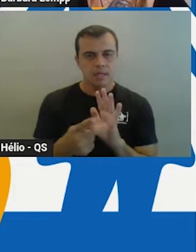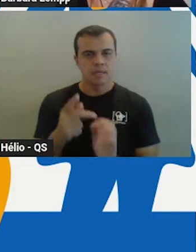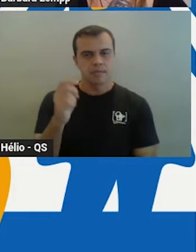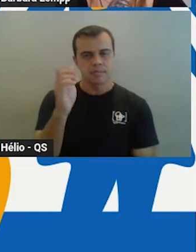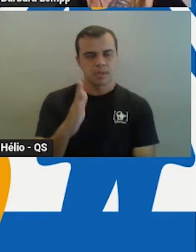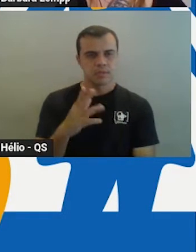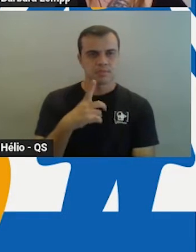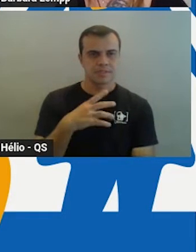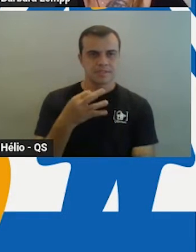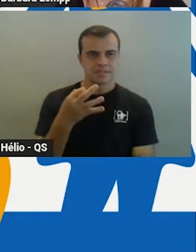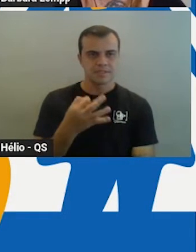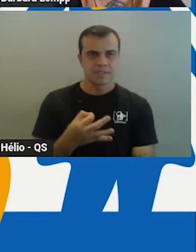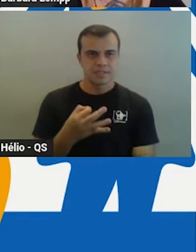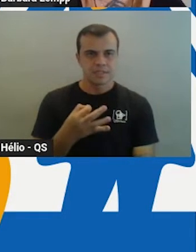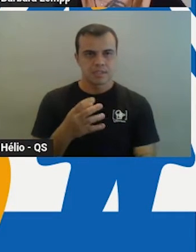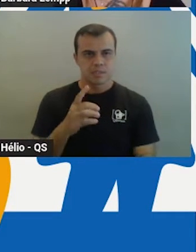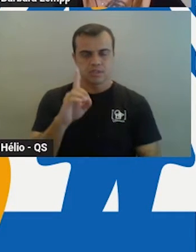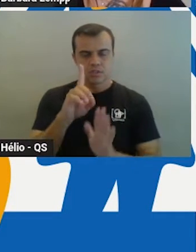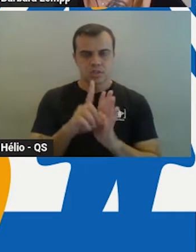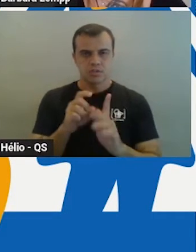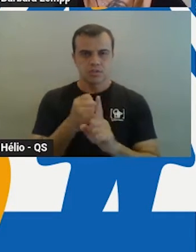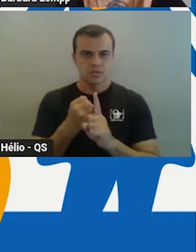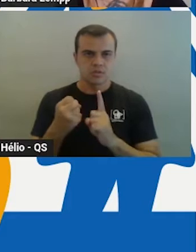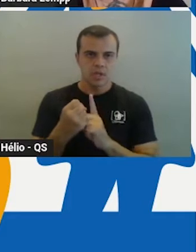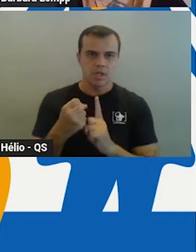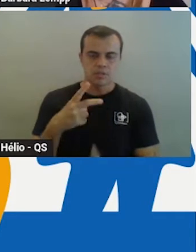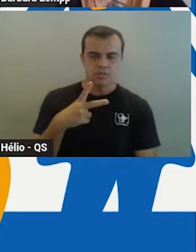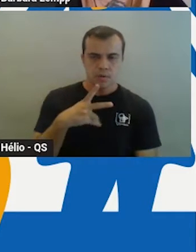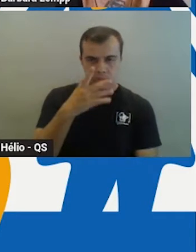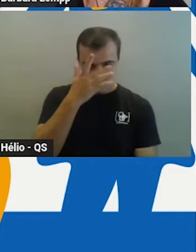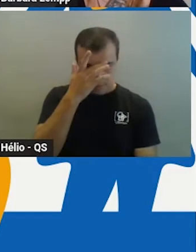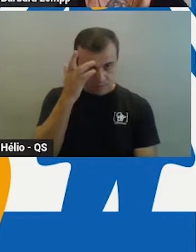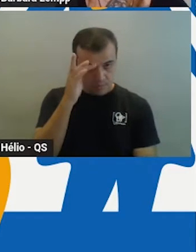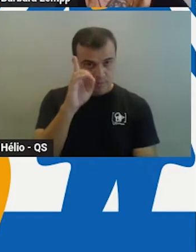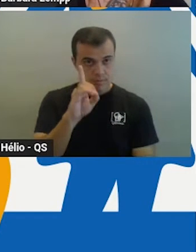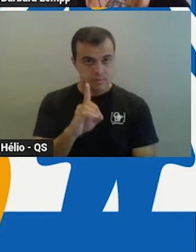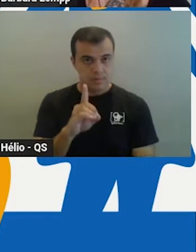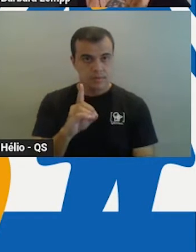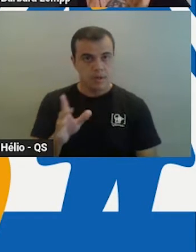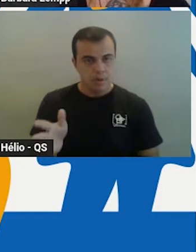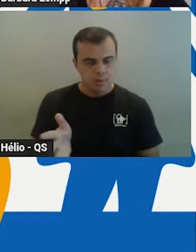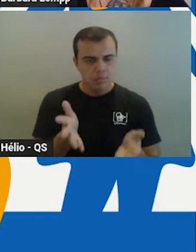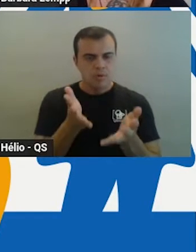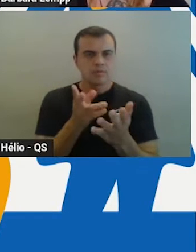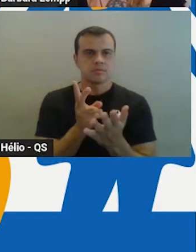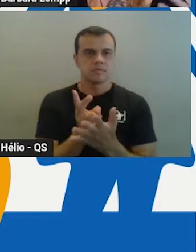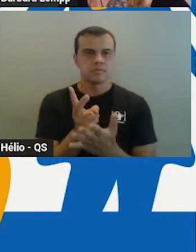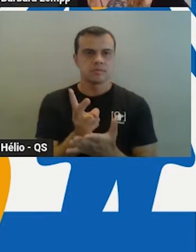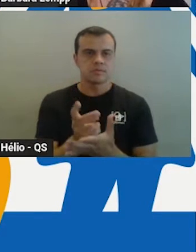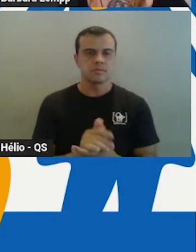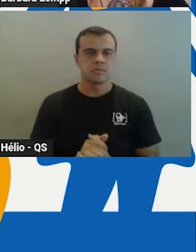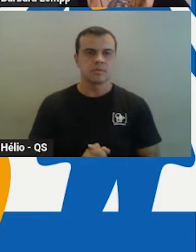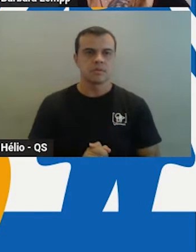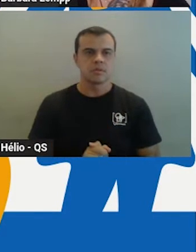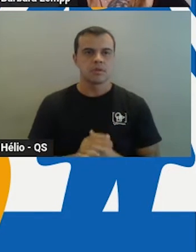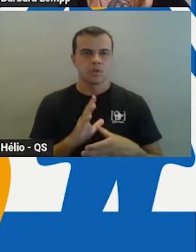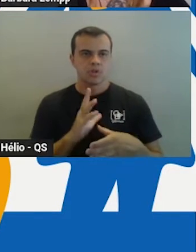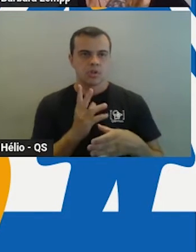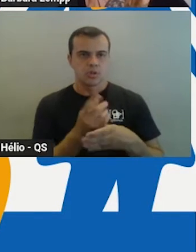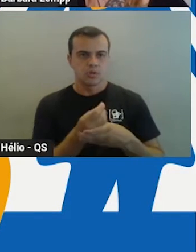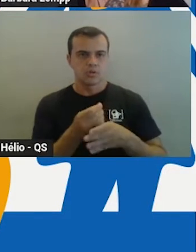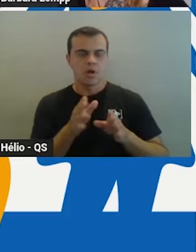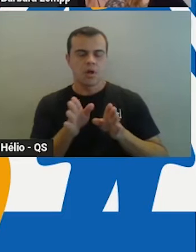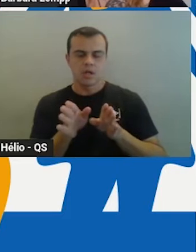ela garante os direitos sociais individuais das pessoas com deficiência, promovendo, assim, uma inclusão e